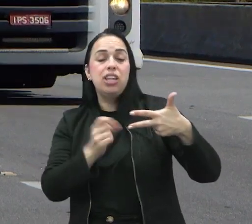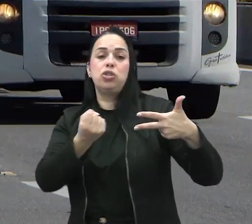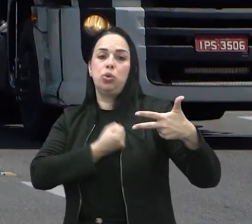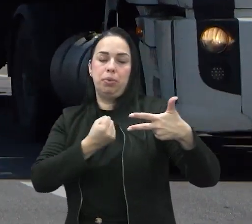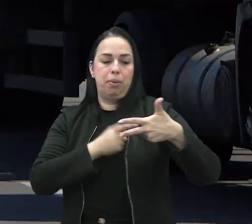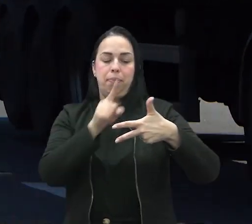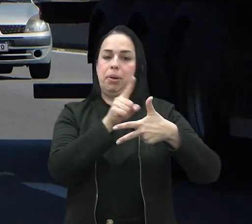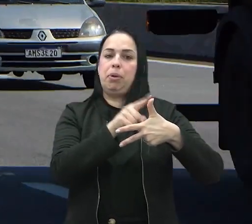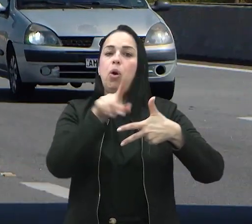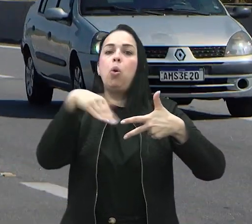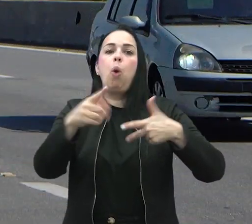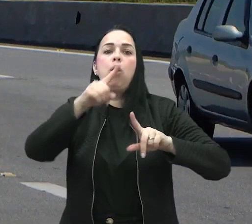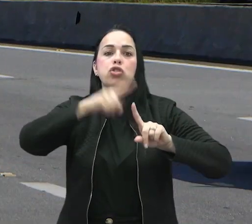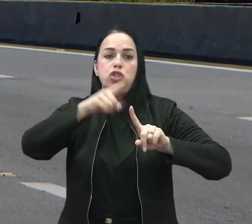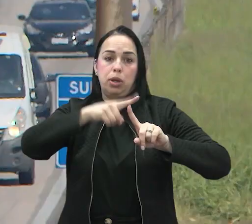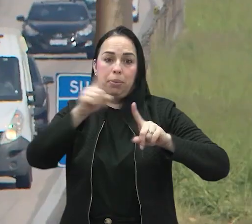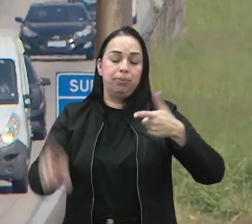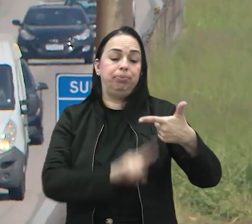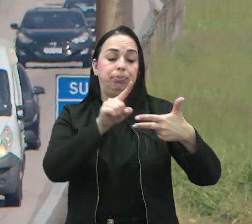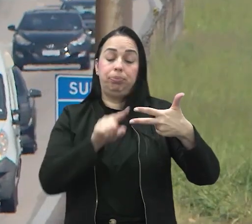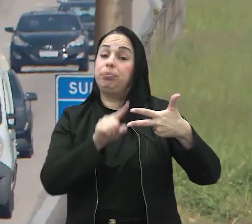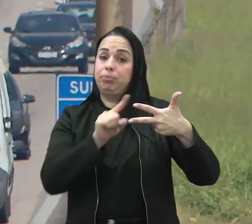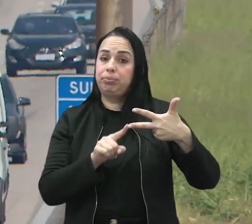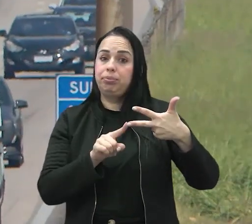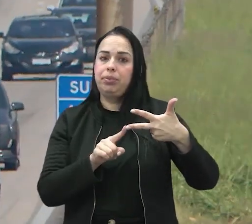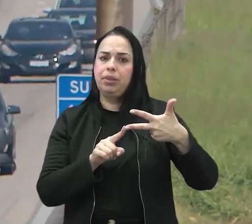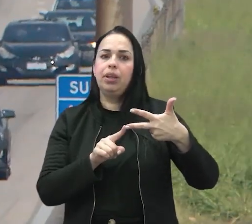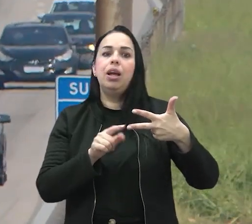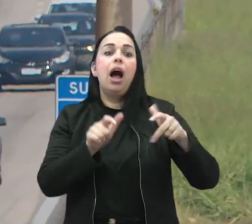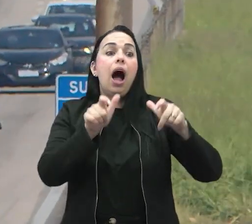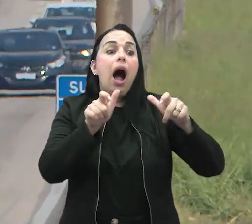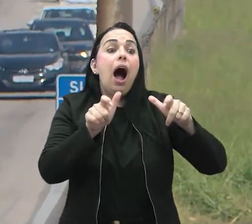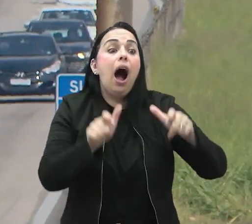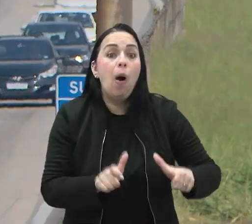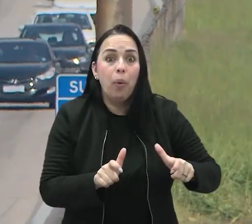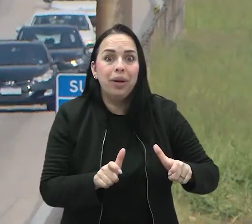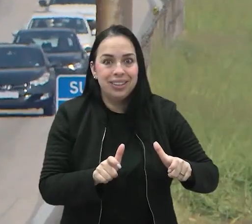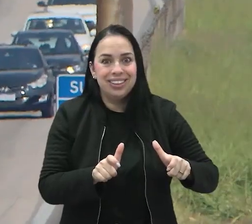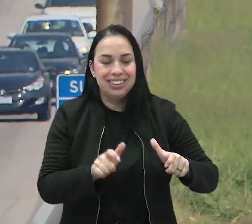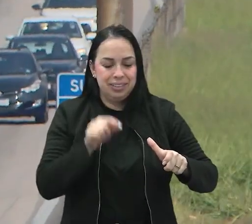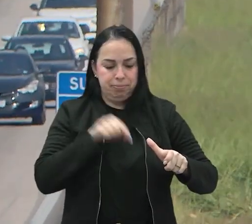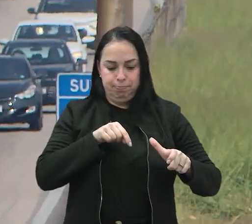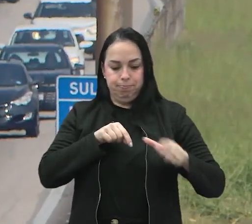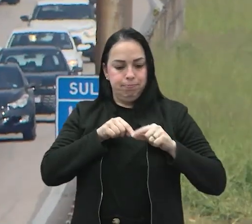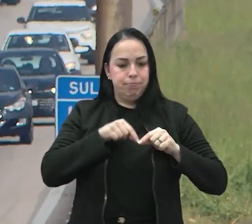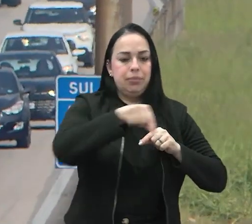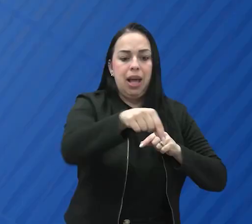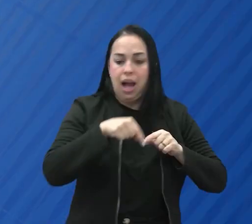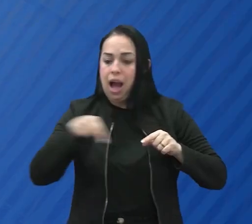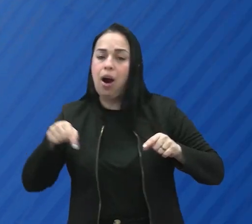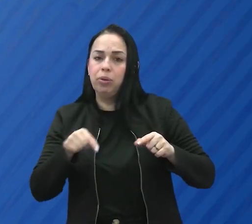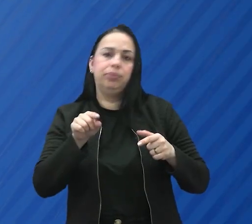primeiro define qual o tipo da rodovia. Os outros 2, o posicionamento da estrada a partir de um ponto